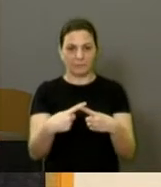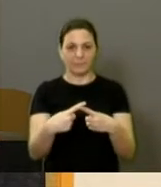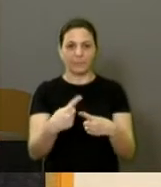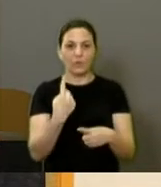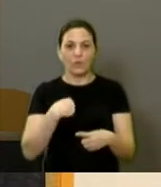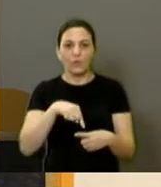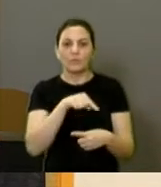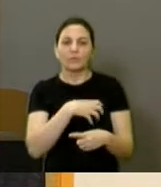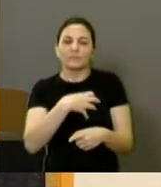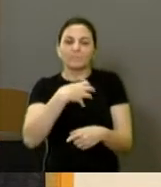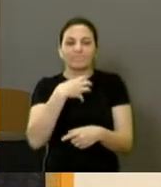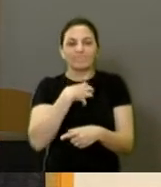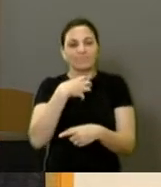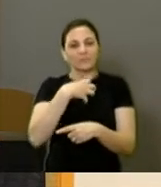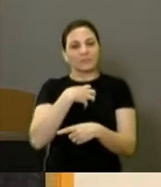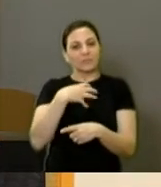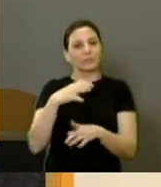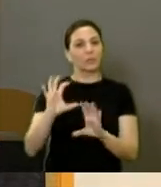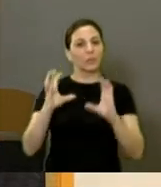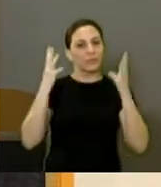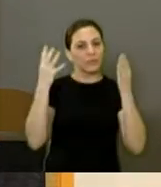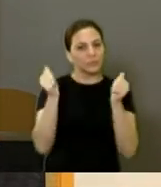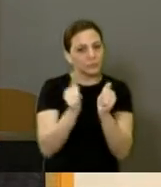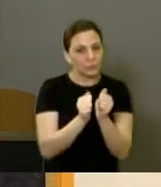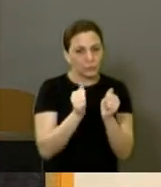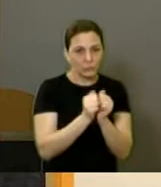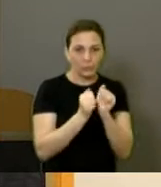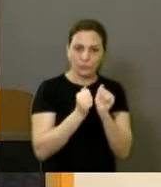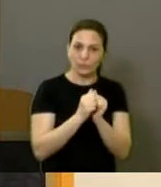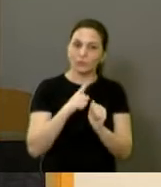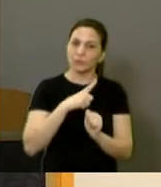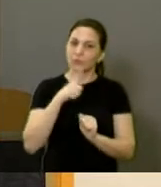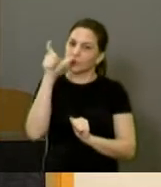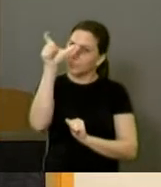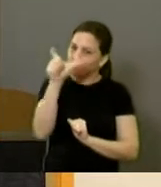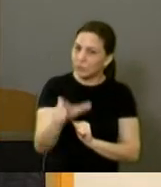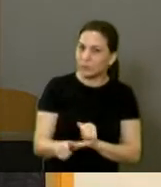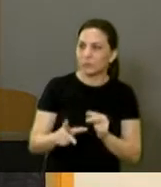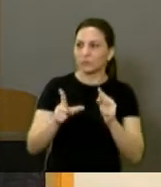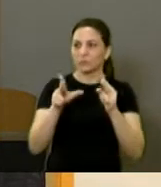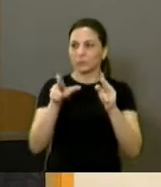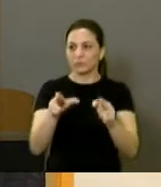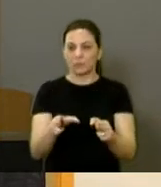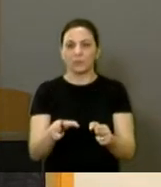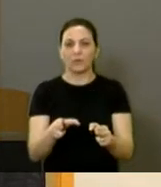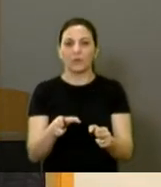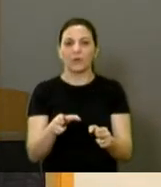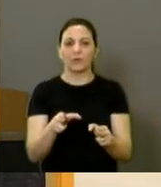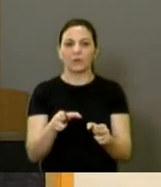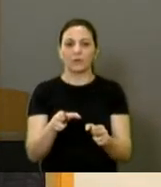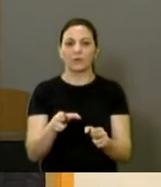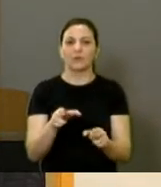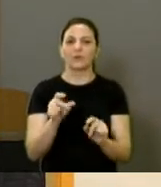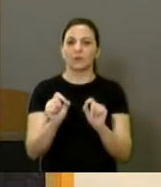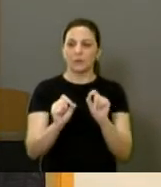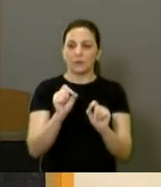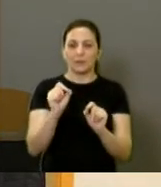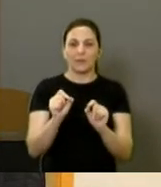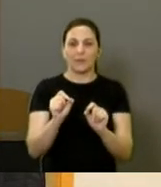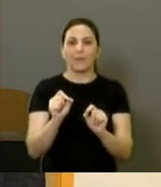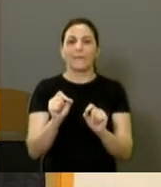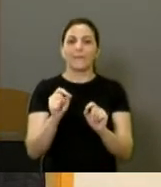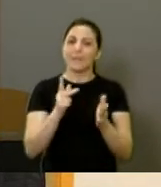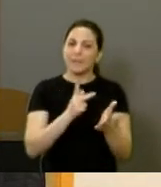nos sentimos também homenageados por termos uma pessoa como o Fernando aqui na nossa cidade, uma pessoa que nós sabemos está